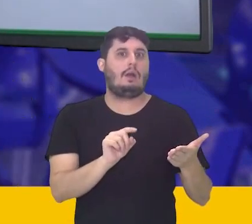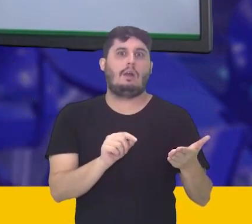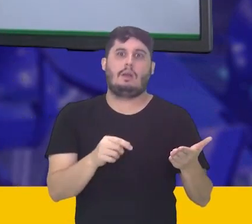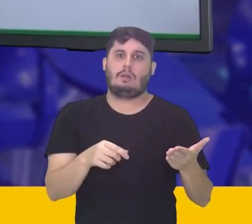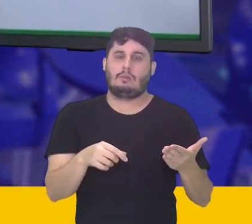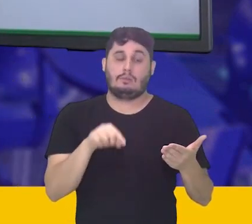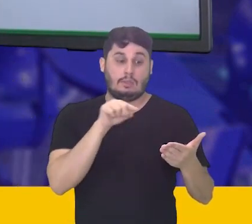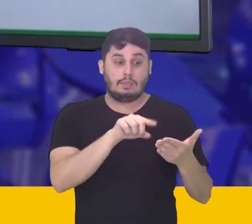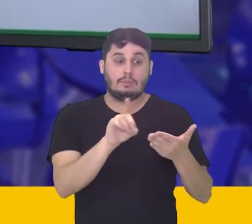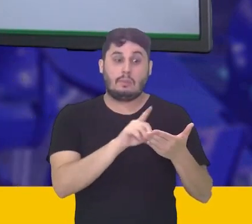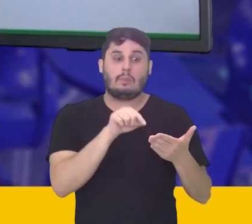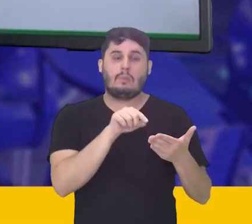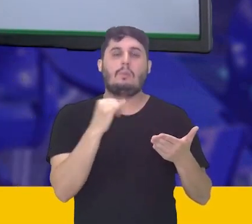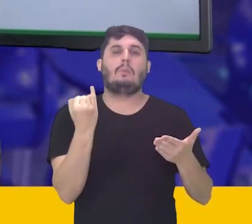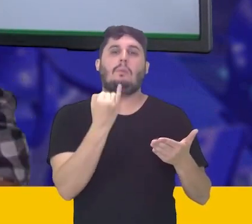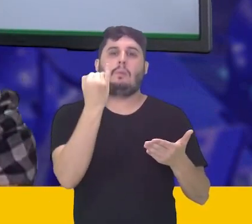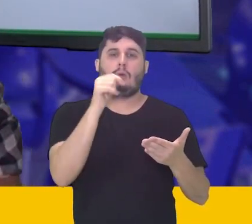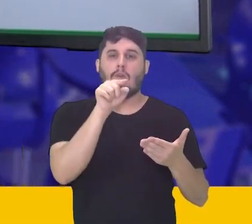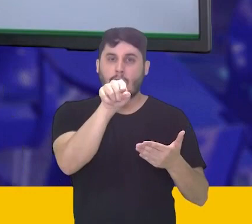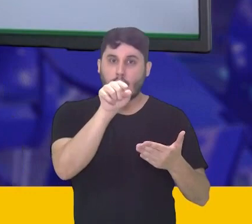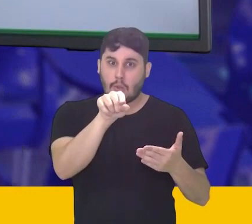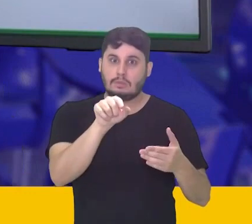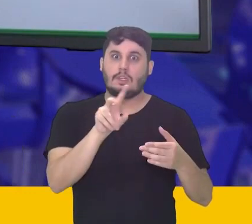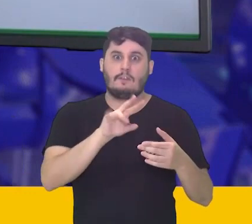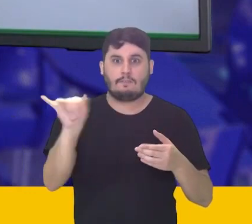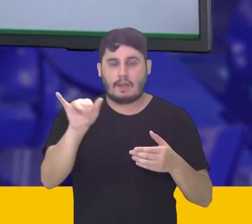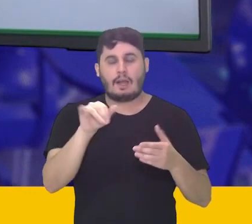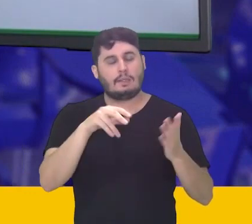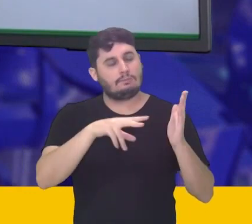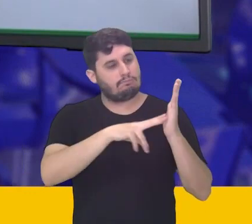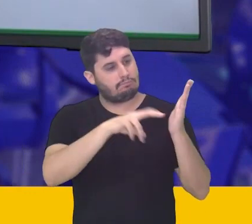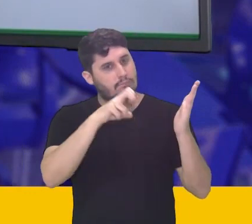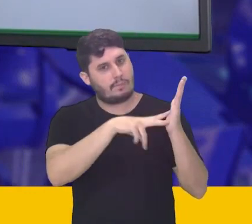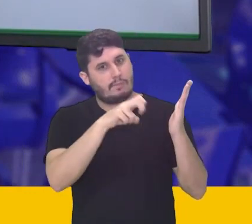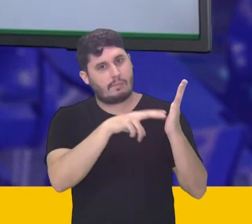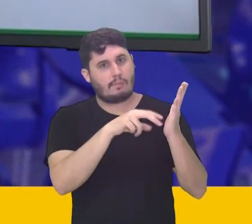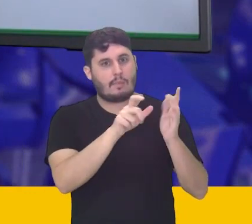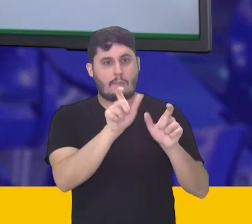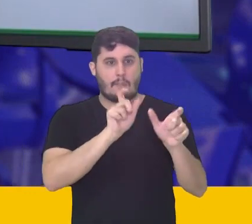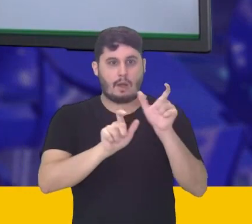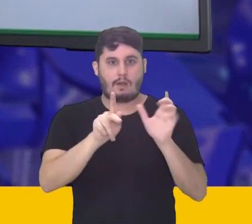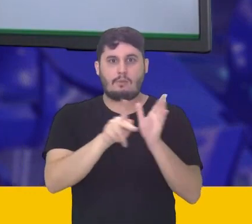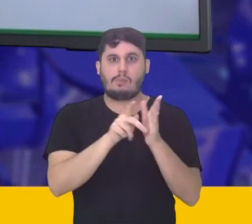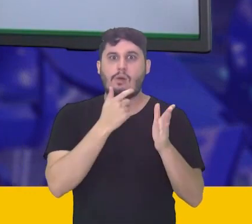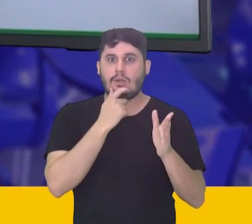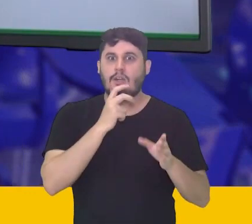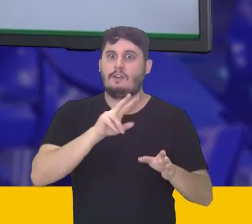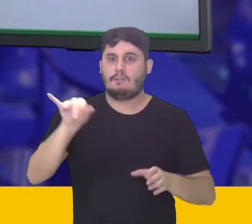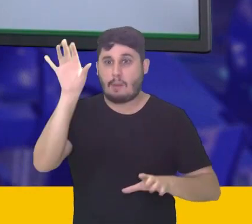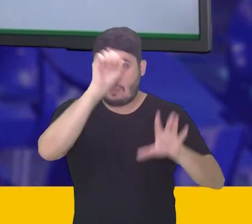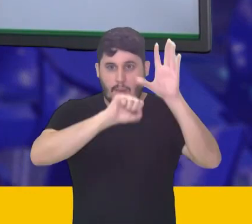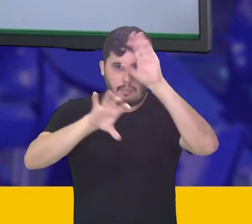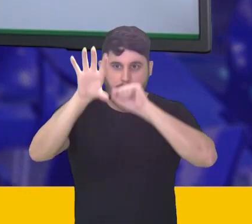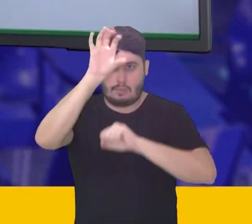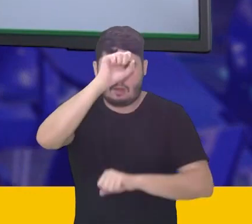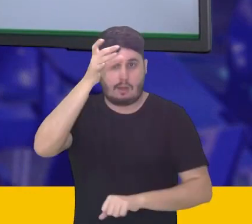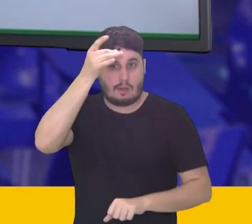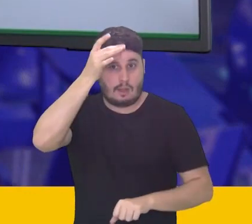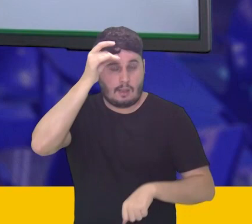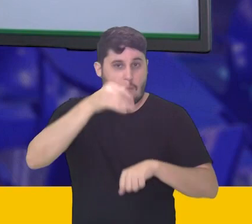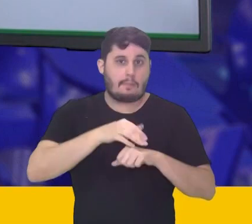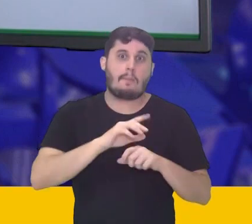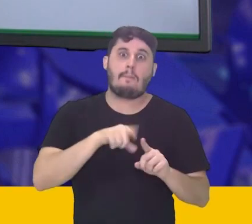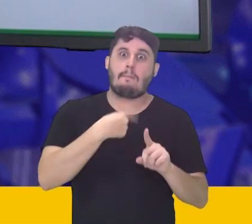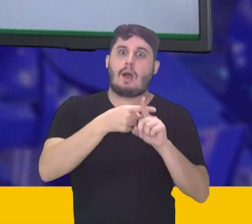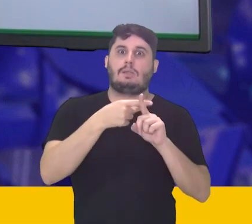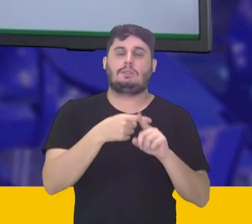quê? É assim que você vai construir o seu vocabulário, certo? De língua inglesa. É assim que você vai fazer a sua atividade, ok?